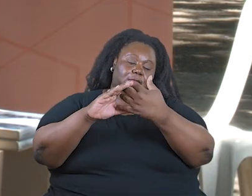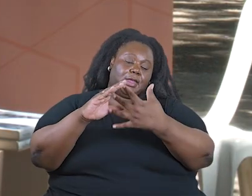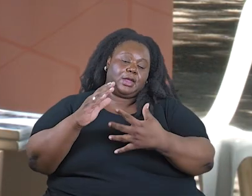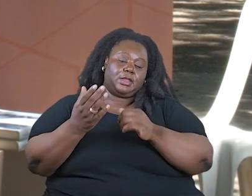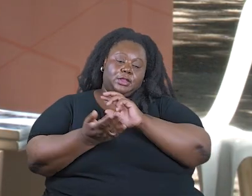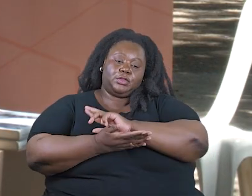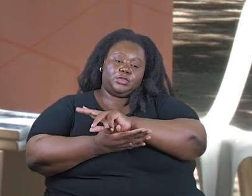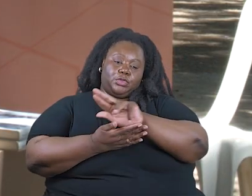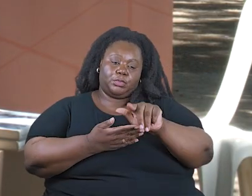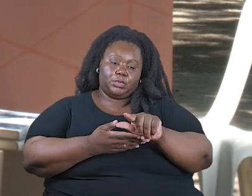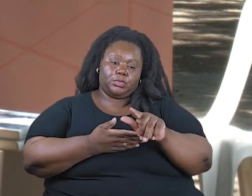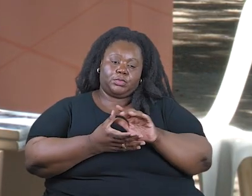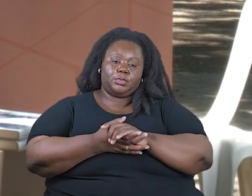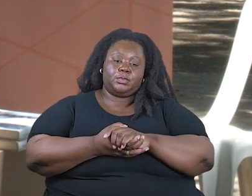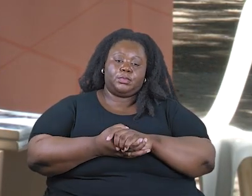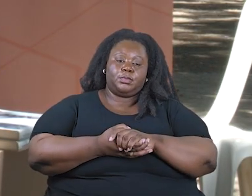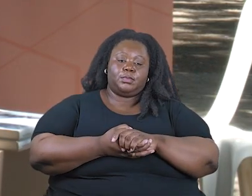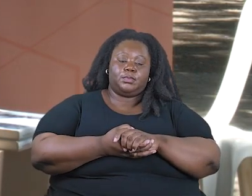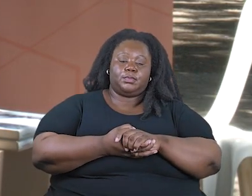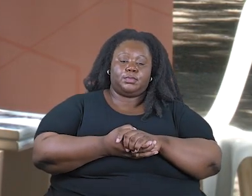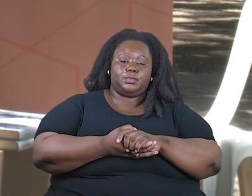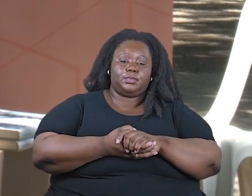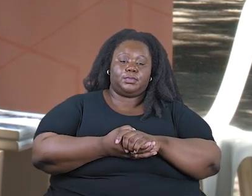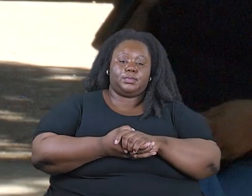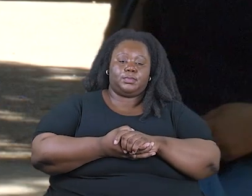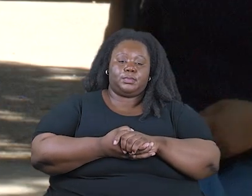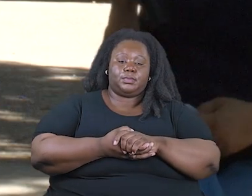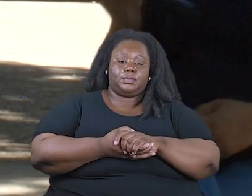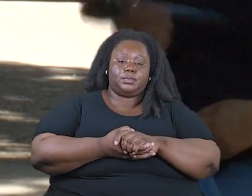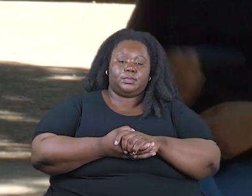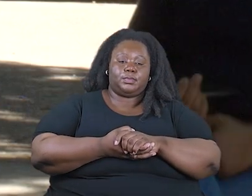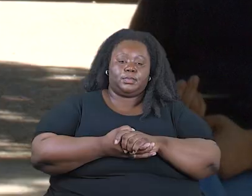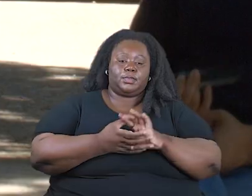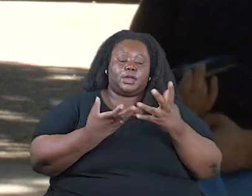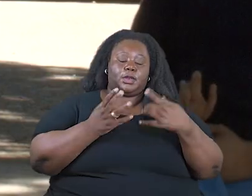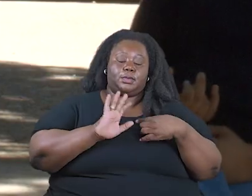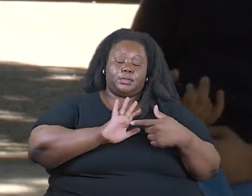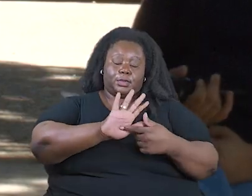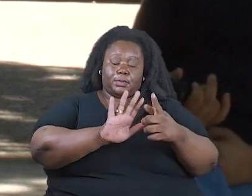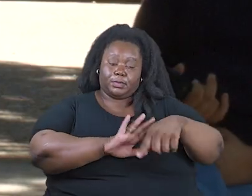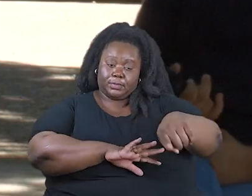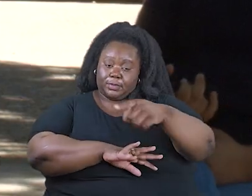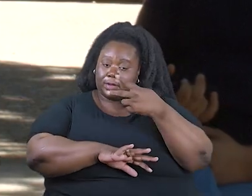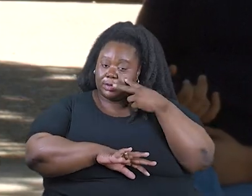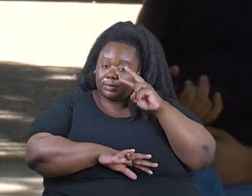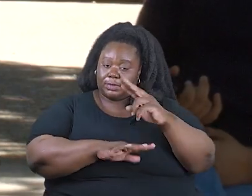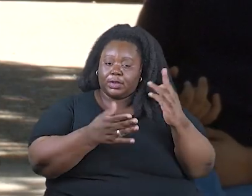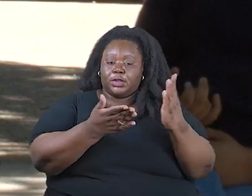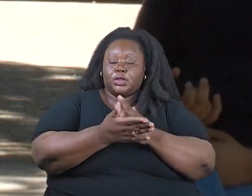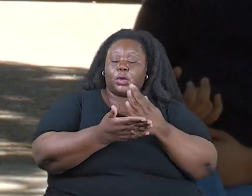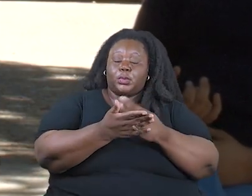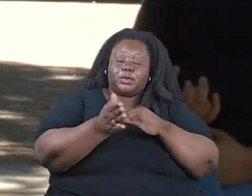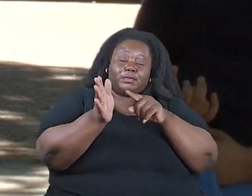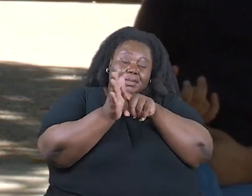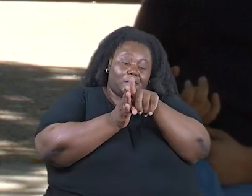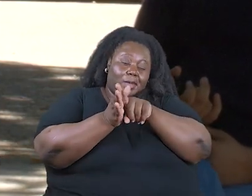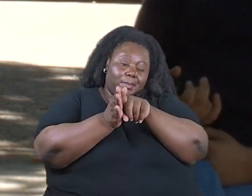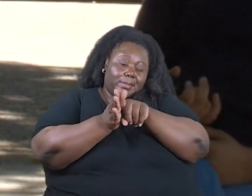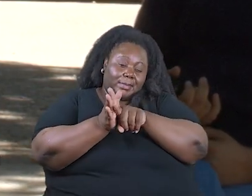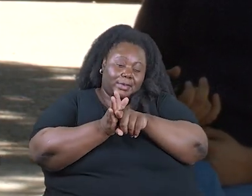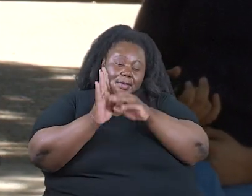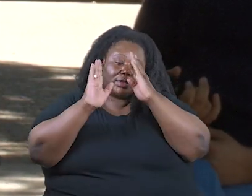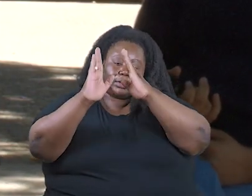de múltiplo. É isso. Entendi. Aí eu trouxe também para passar, para vocês olharem, esse livro aqui é uma pesquisa de